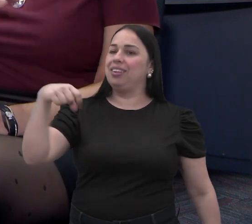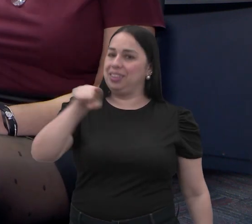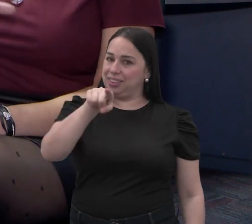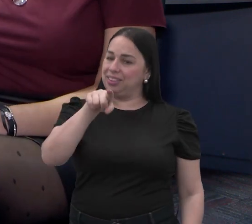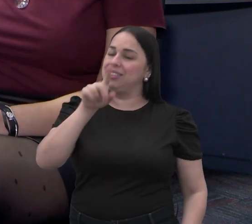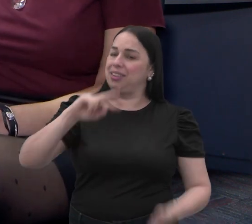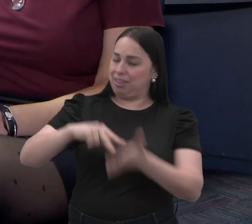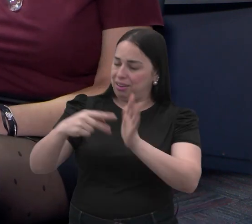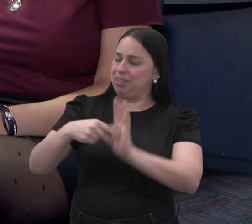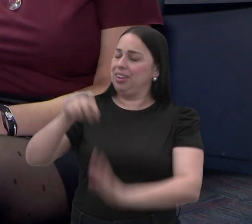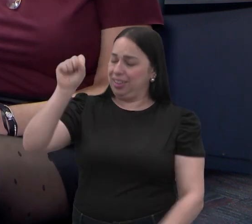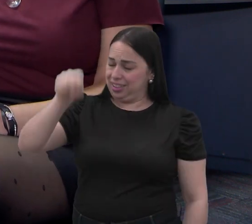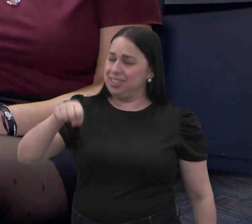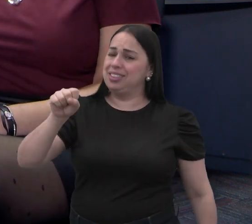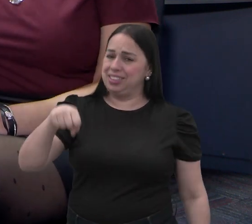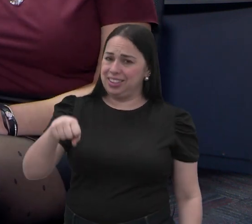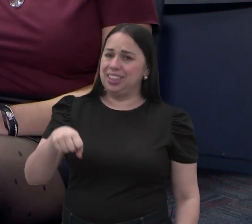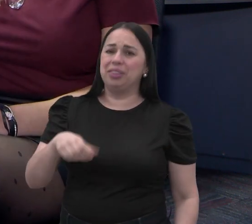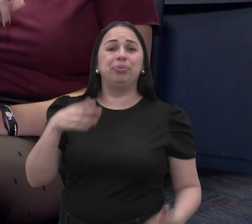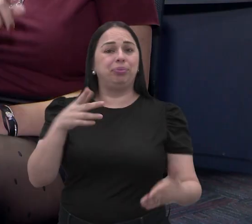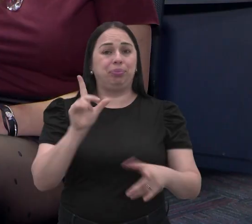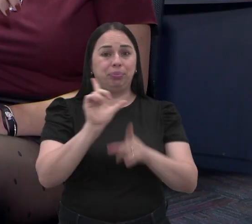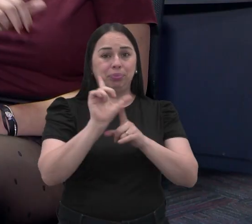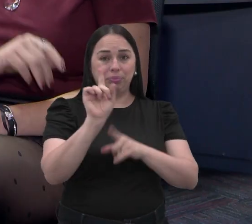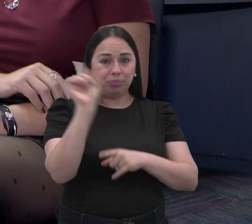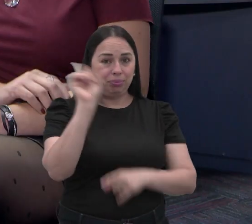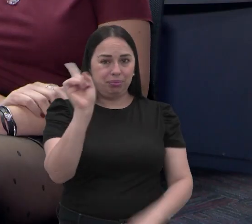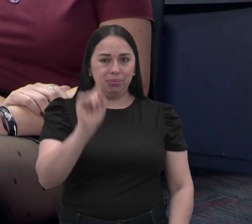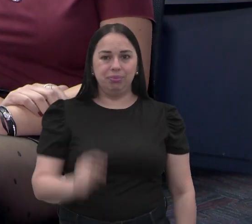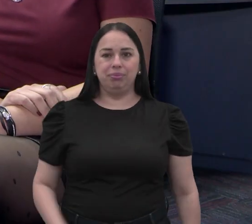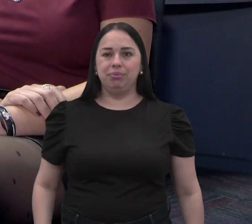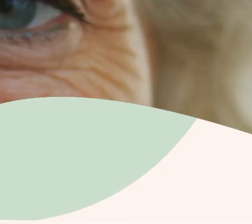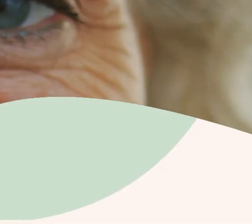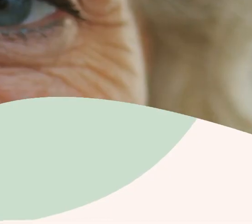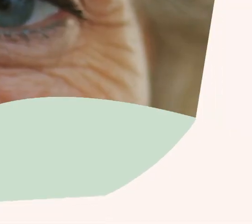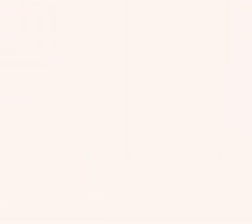então significa que tem algumas cartinhas. É daqui a pouquinho, hein? Não sai daí.